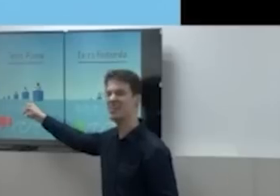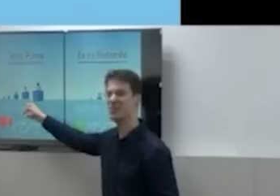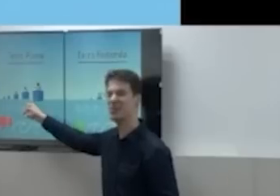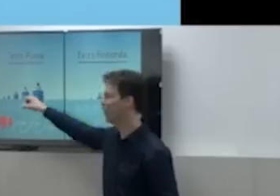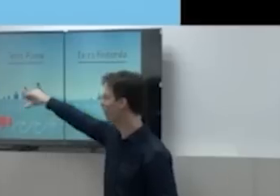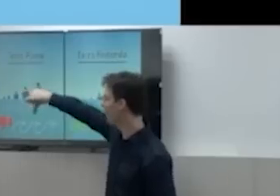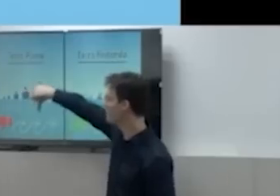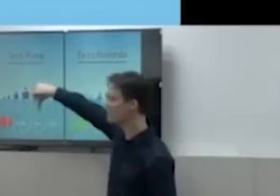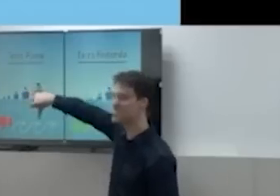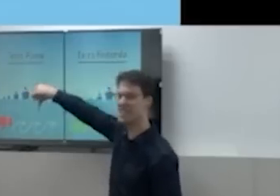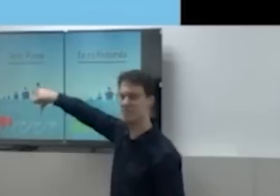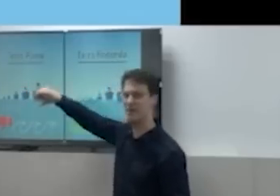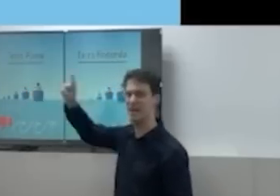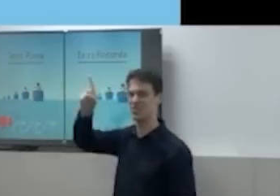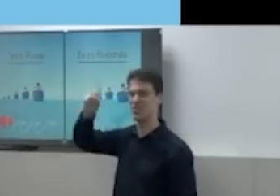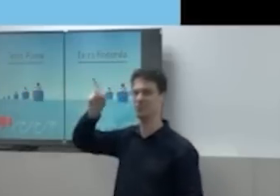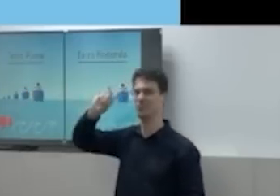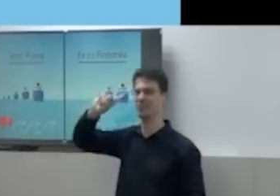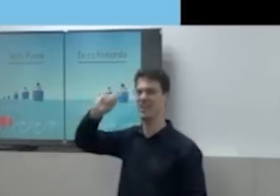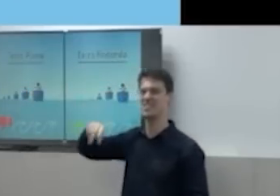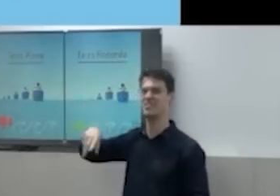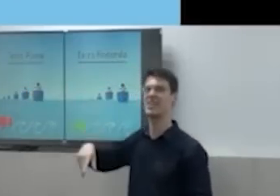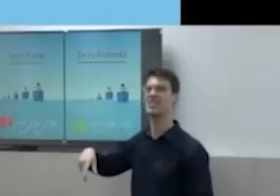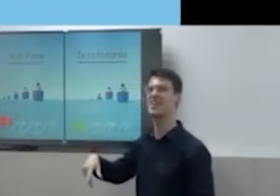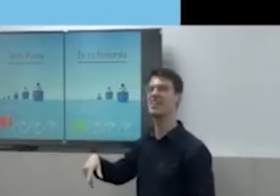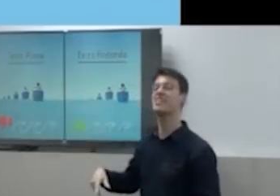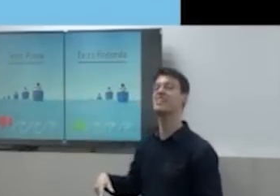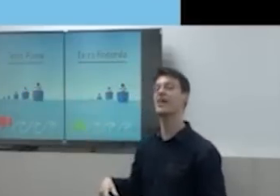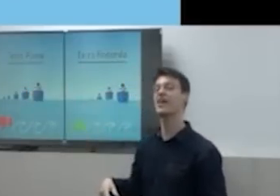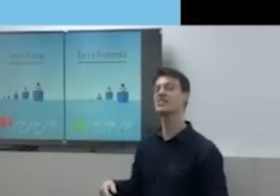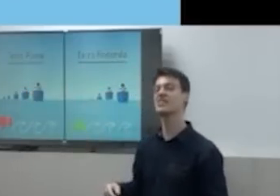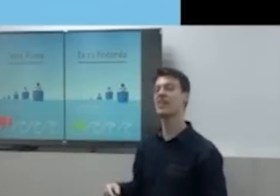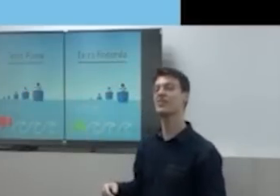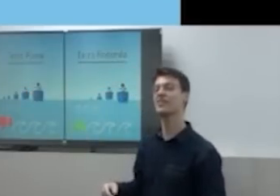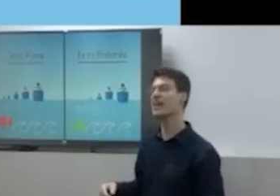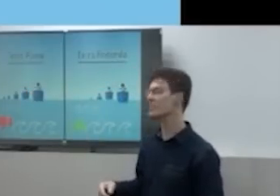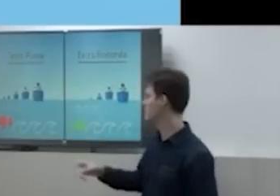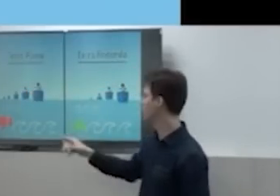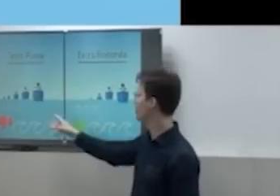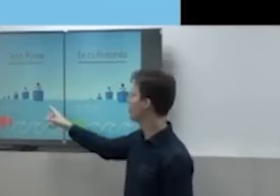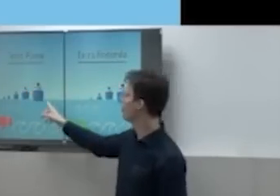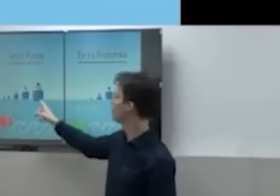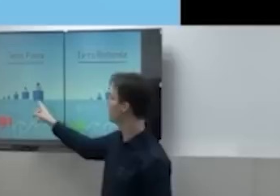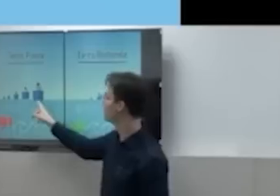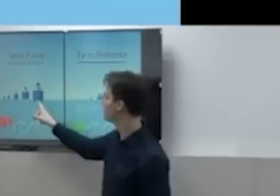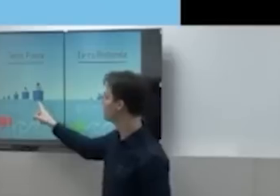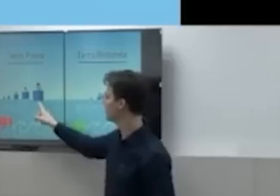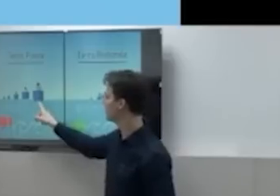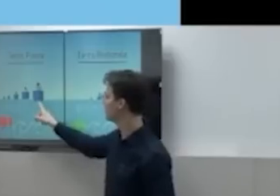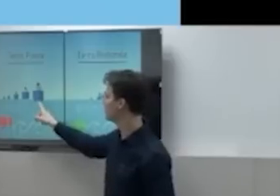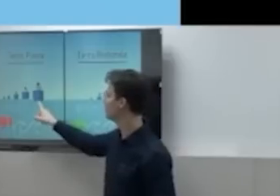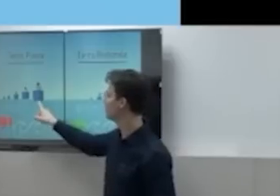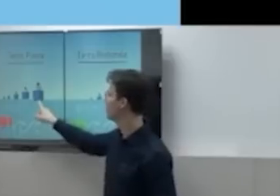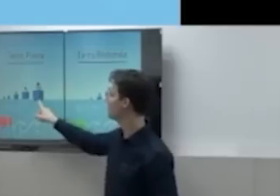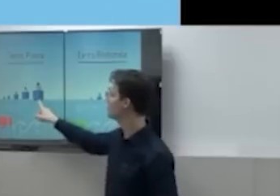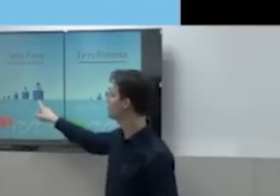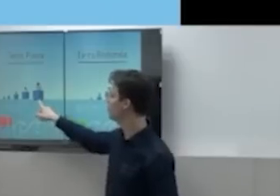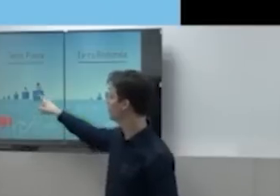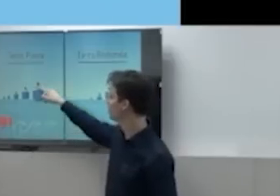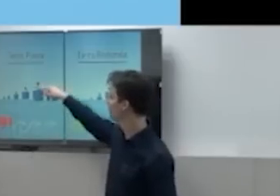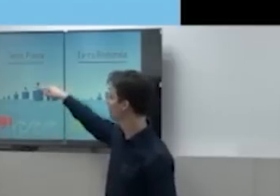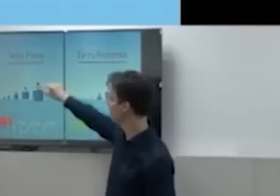lado esquerdo, ó a mãozinha para baixo. Essa evidência não é assim que acontece. O navio está